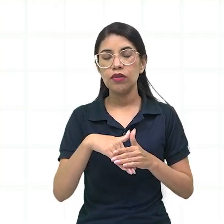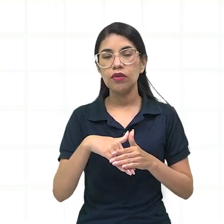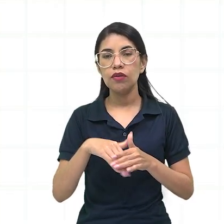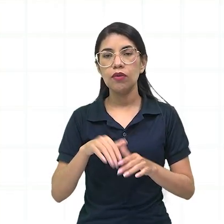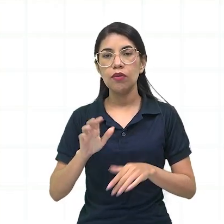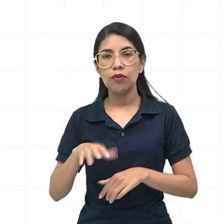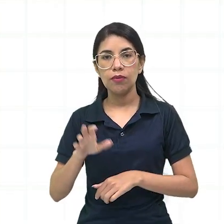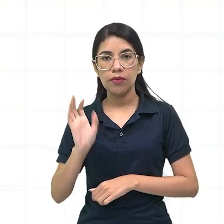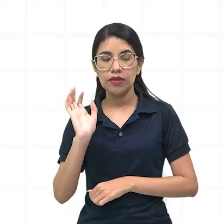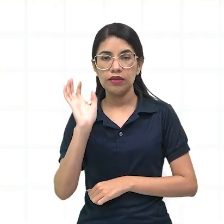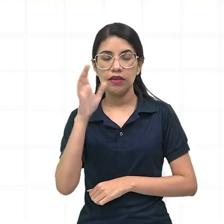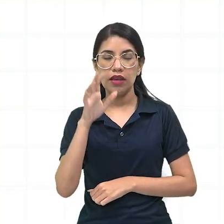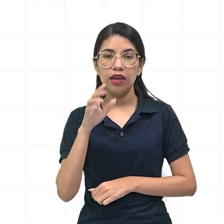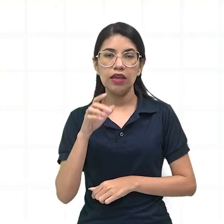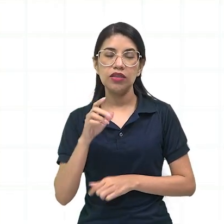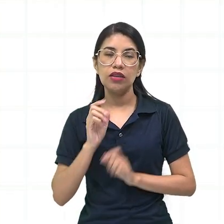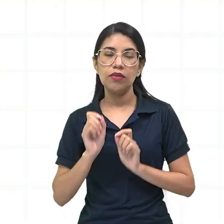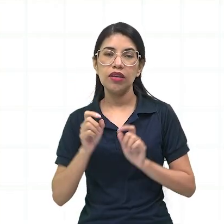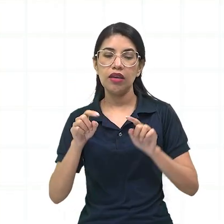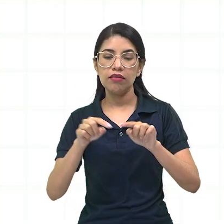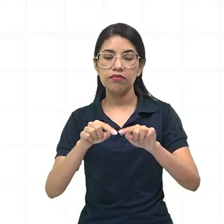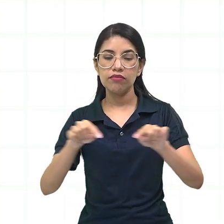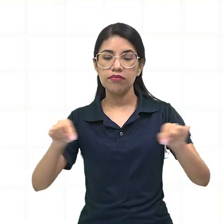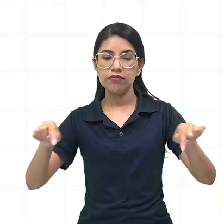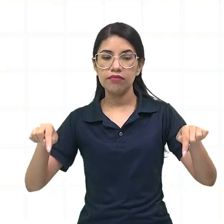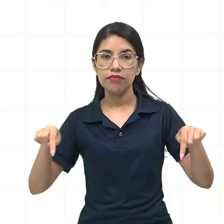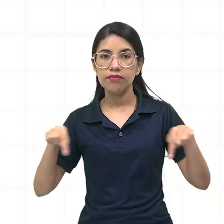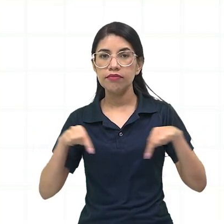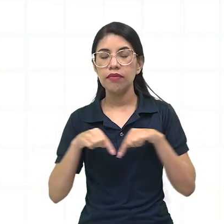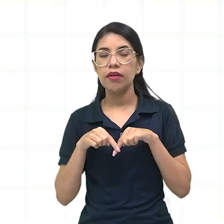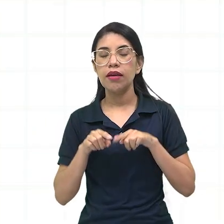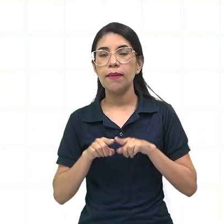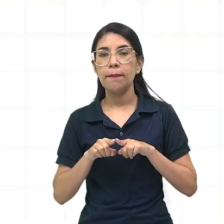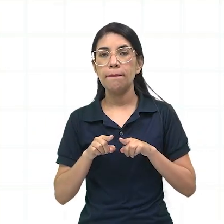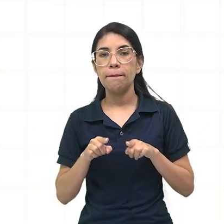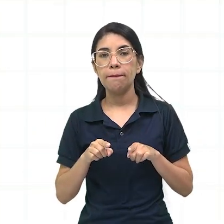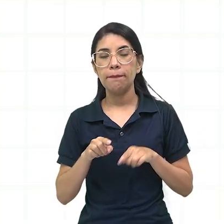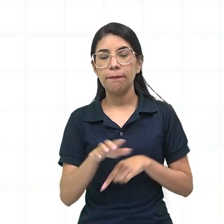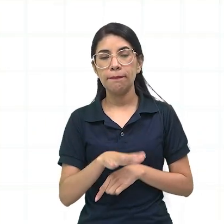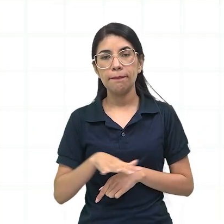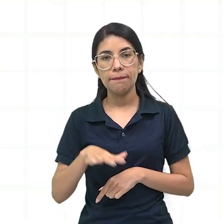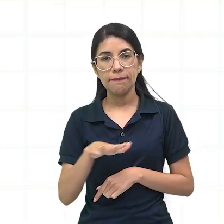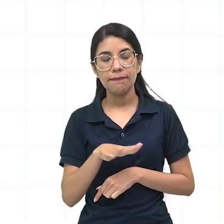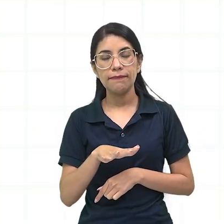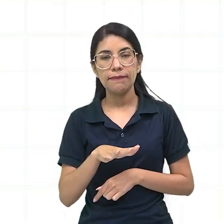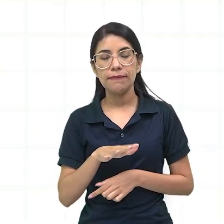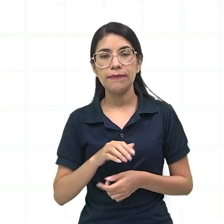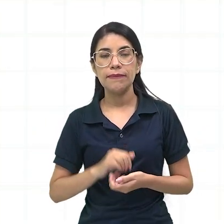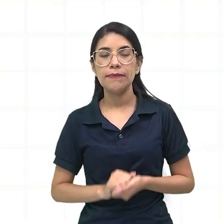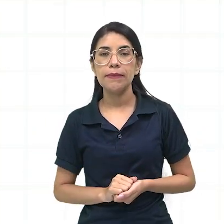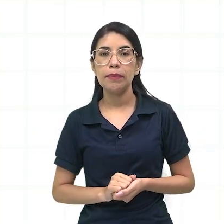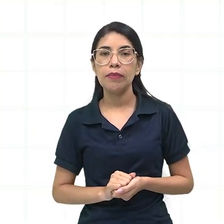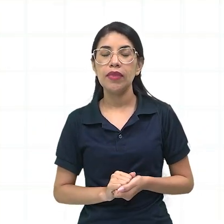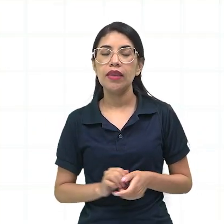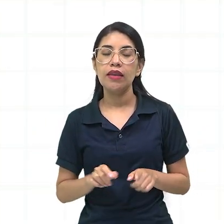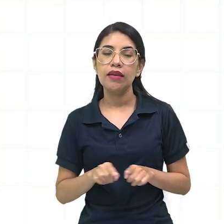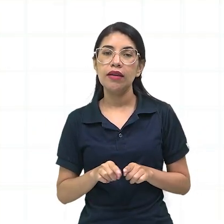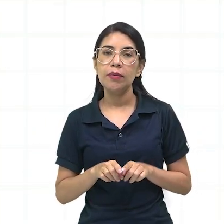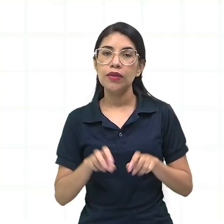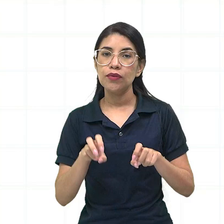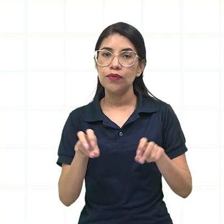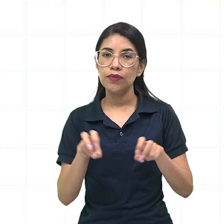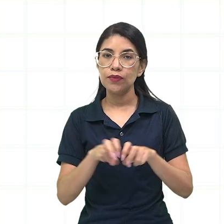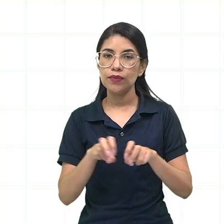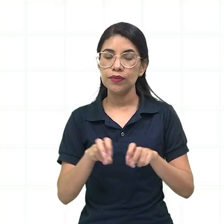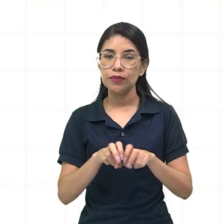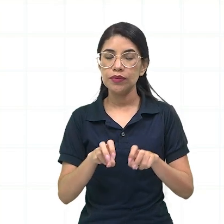basquetebol, tudo é no formato retangular, não é mesmo, gente? O campo de futebol, a quadra do